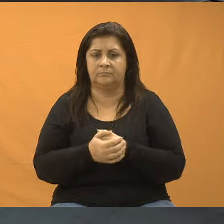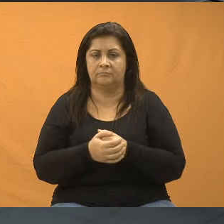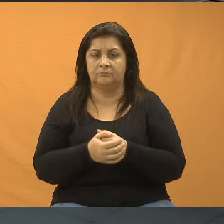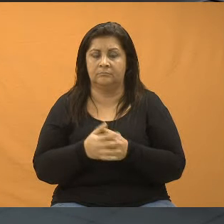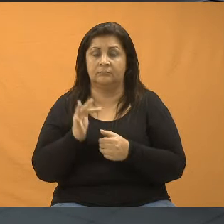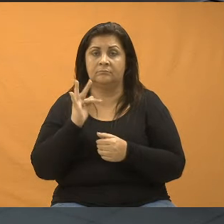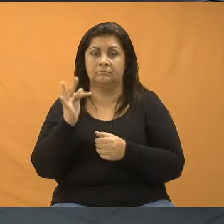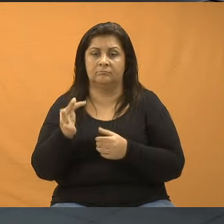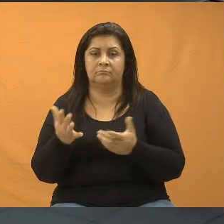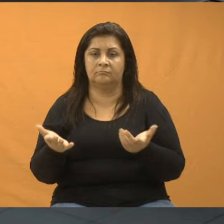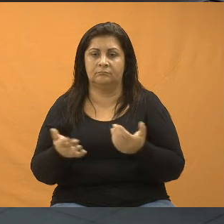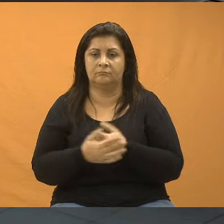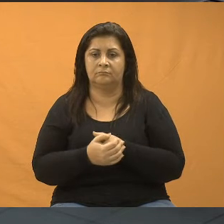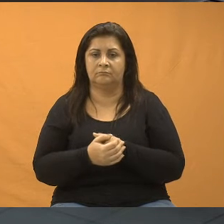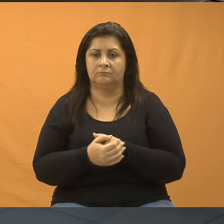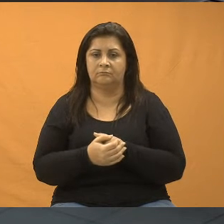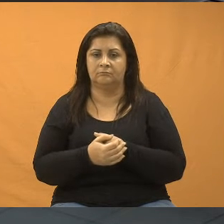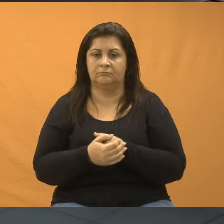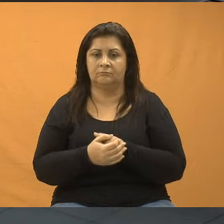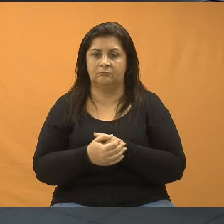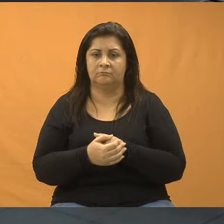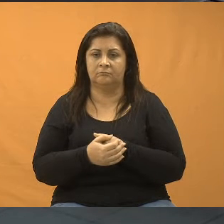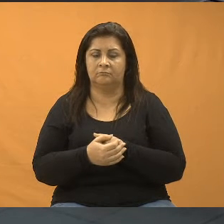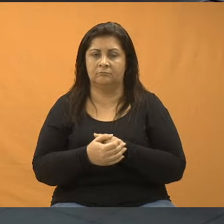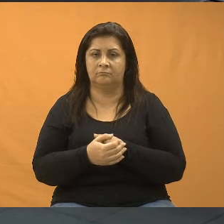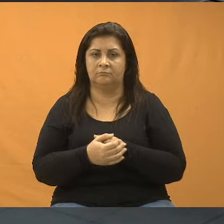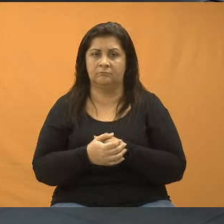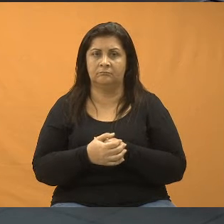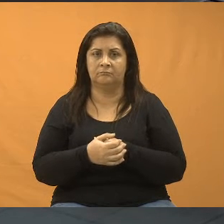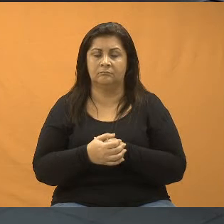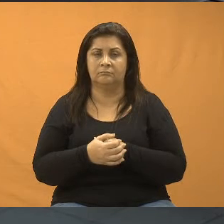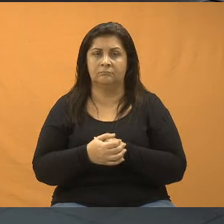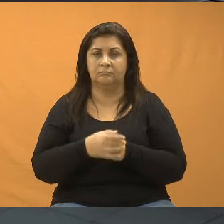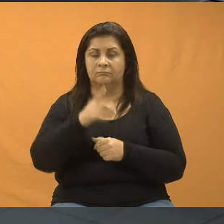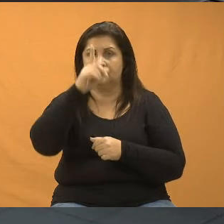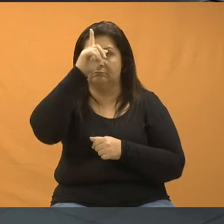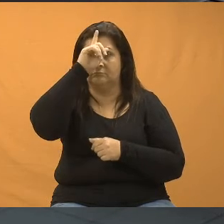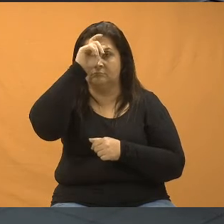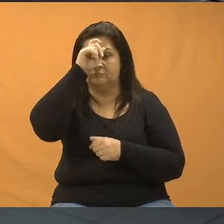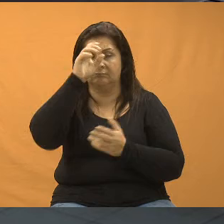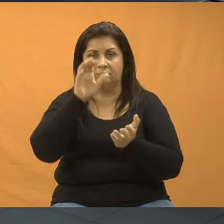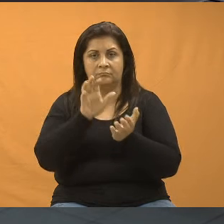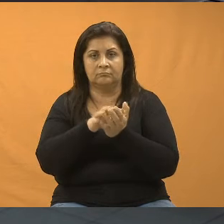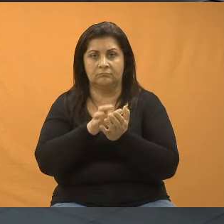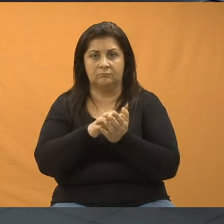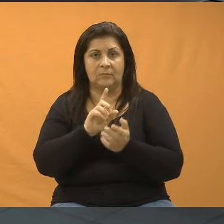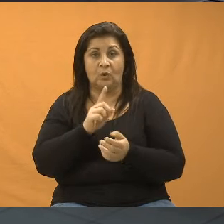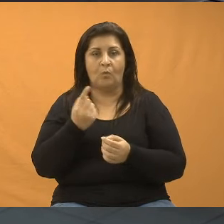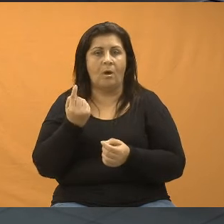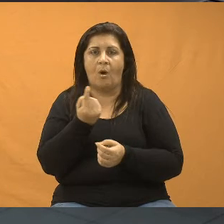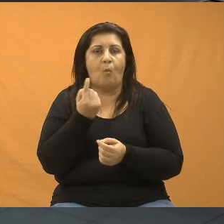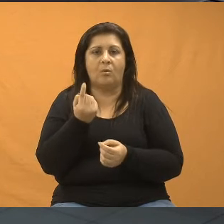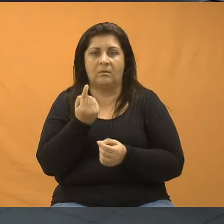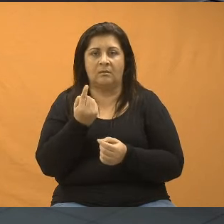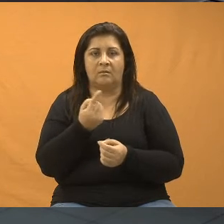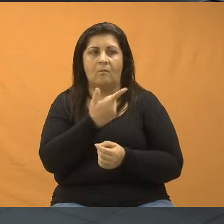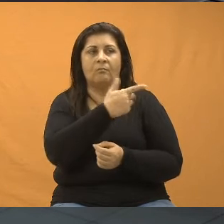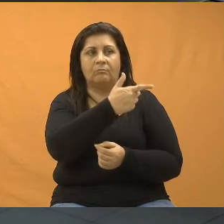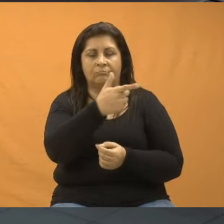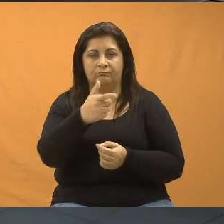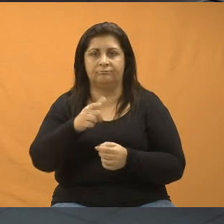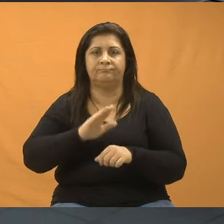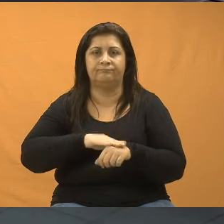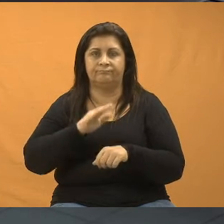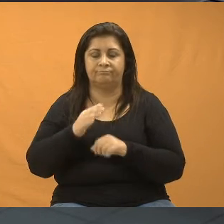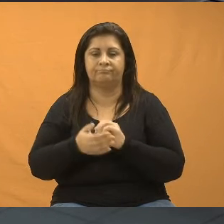Não, tem uma parte que está em moratória, né? A Santa Casa de Jacareí não é a única que está nessa moratória, tem acho que